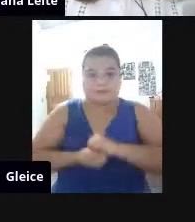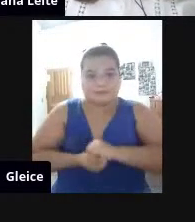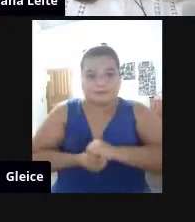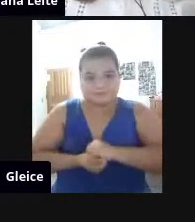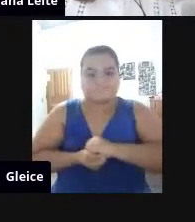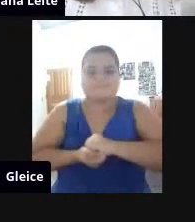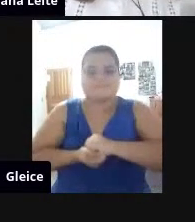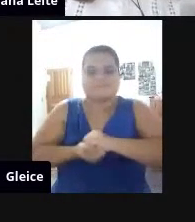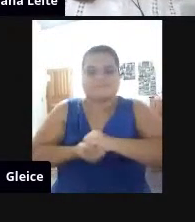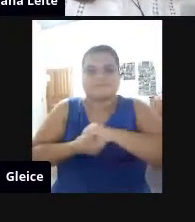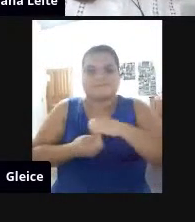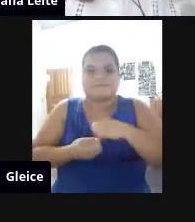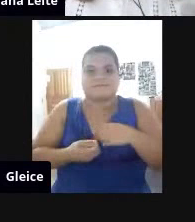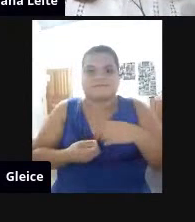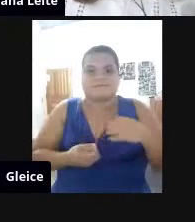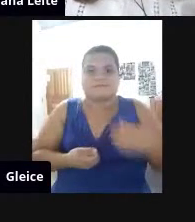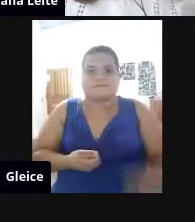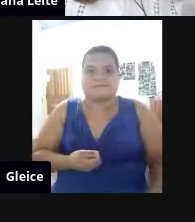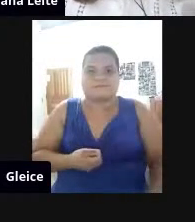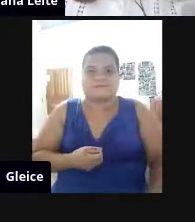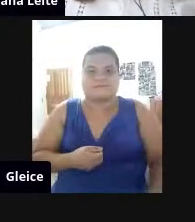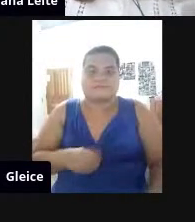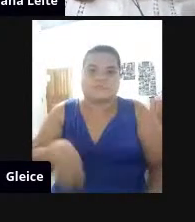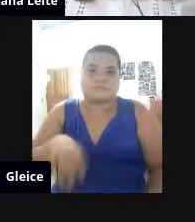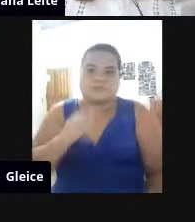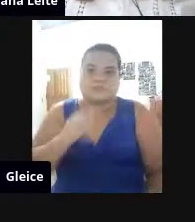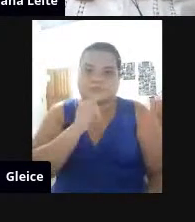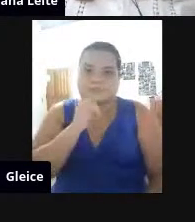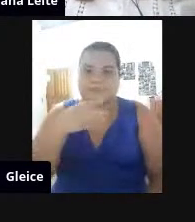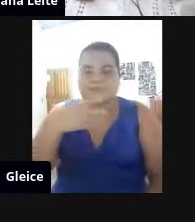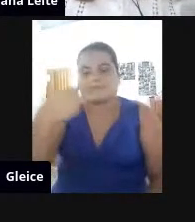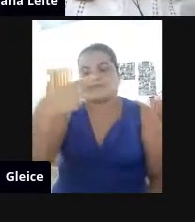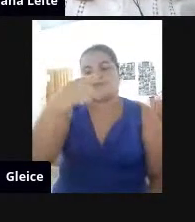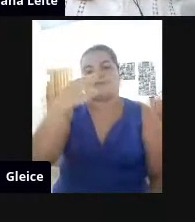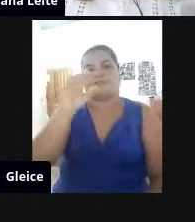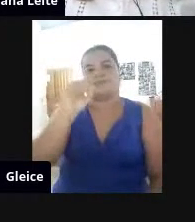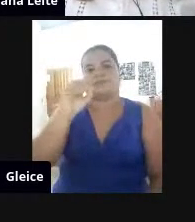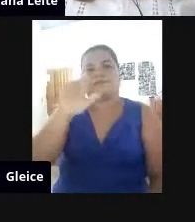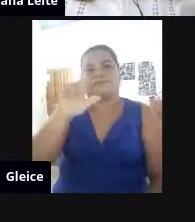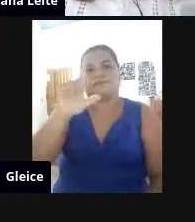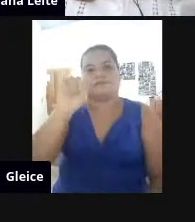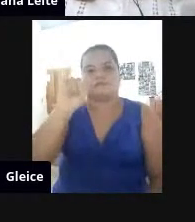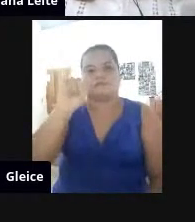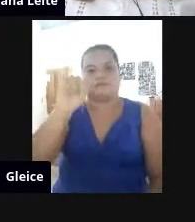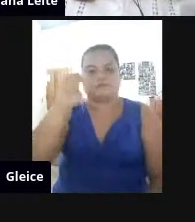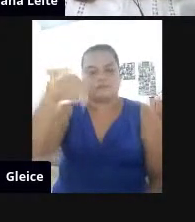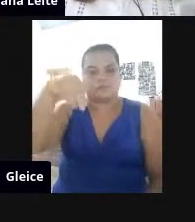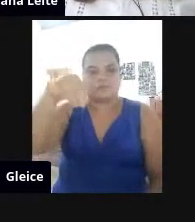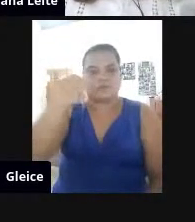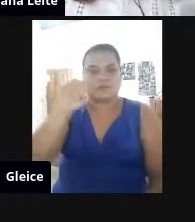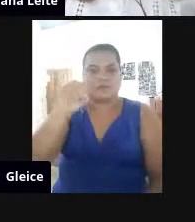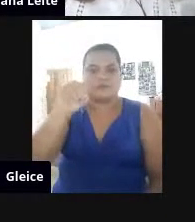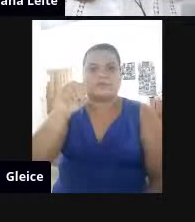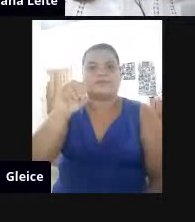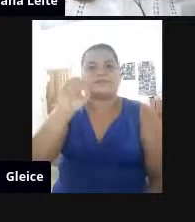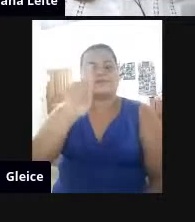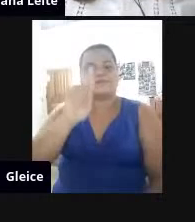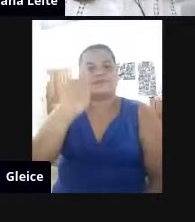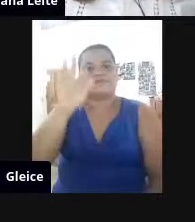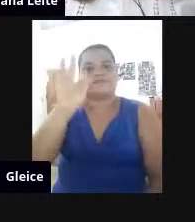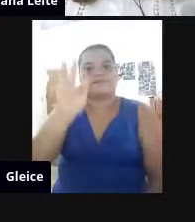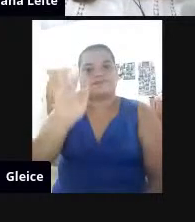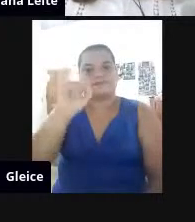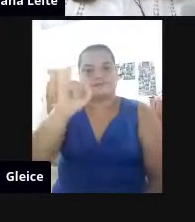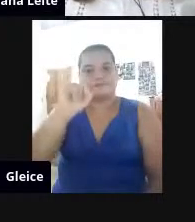a presença de polimorfismos faz com que esses indivíduos não tenham essa capacidade de detoxificar pelo